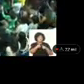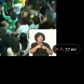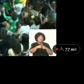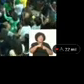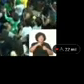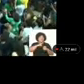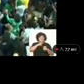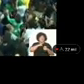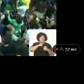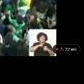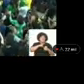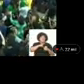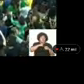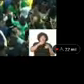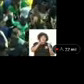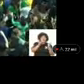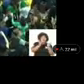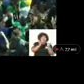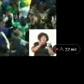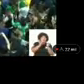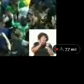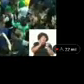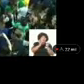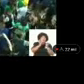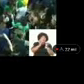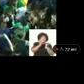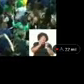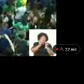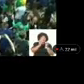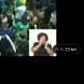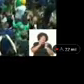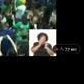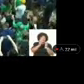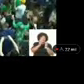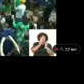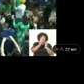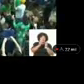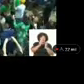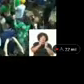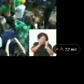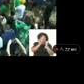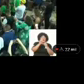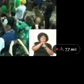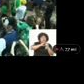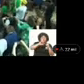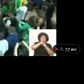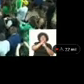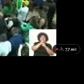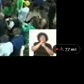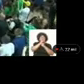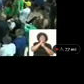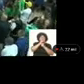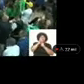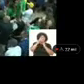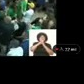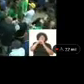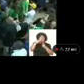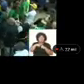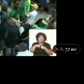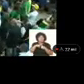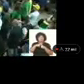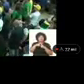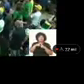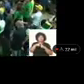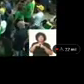da minha casa toda terça-feira no Rio de Janeiro. Para poder ensinar a palavra de Deus para eles. Que nós sabemos que apenas 1%